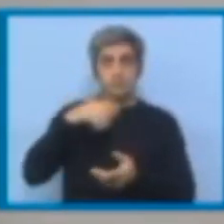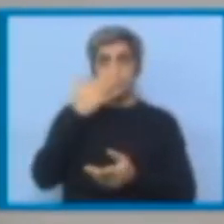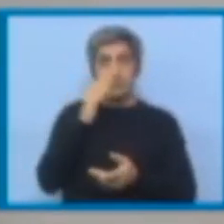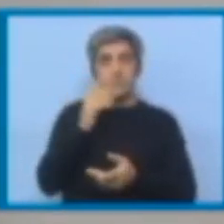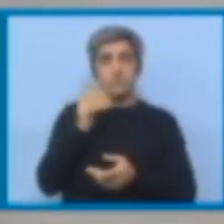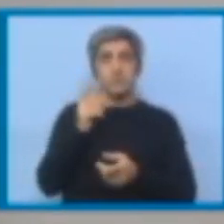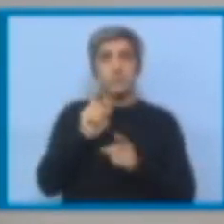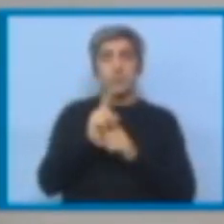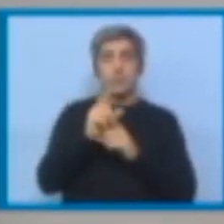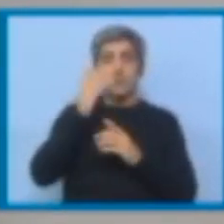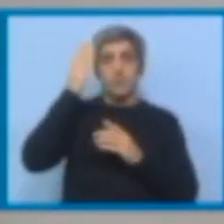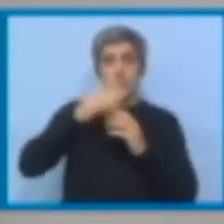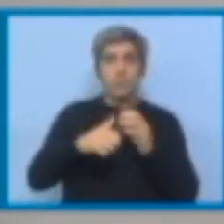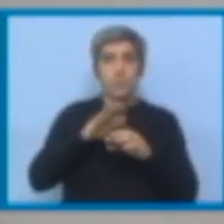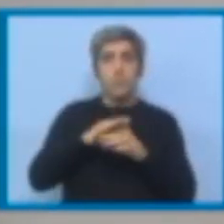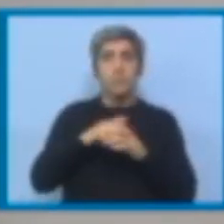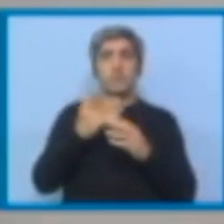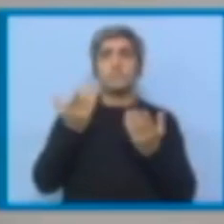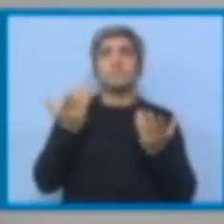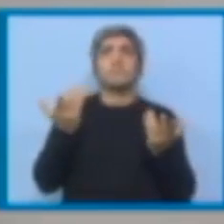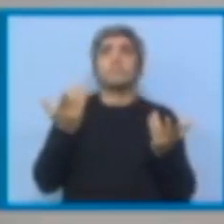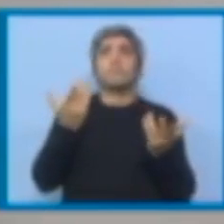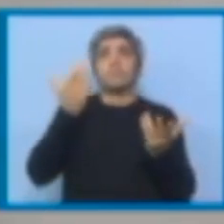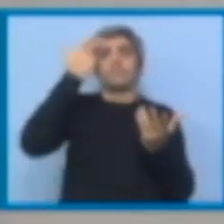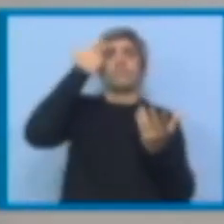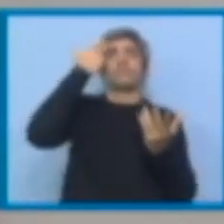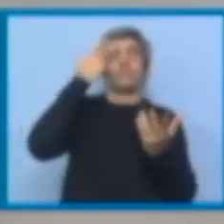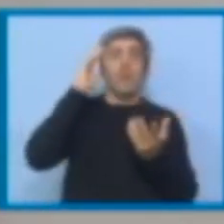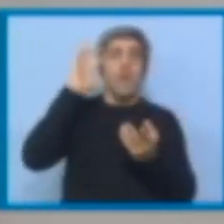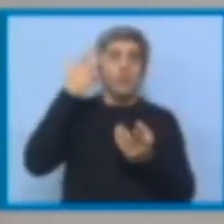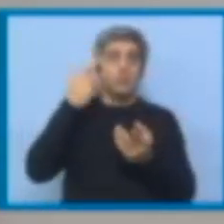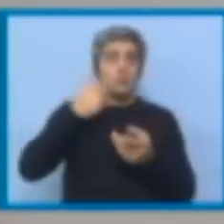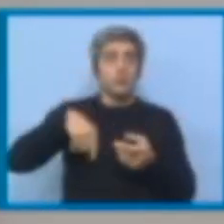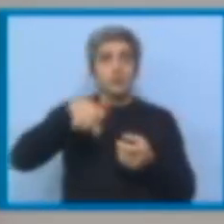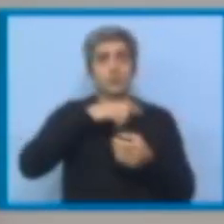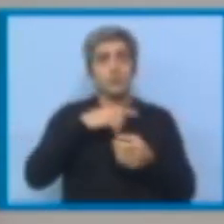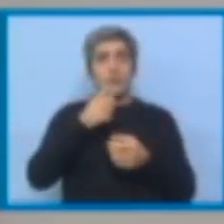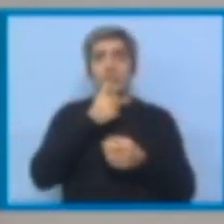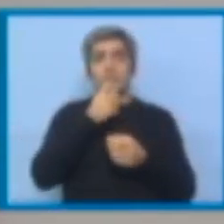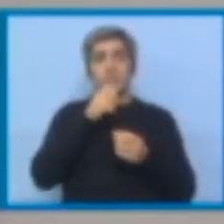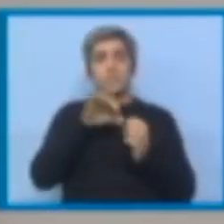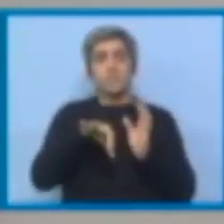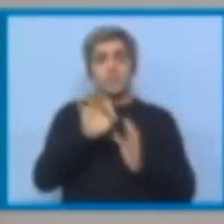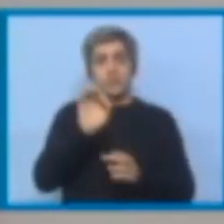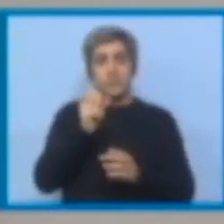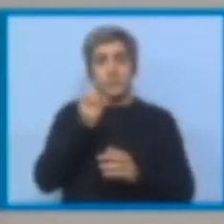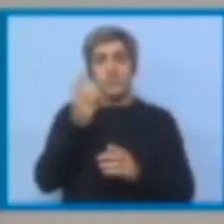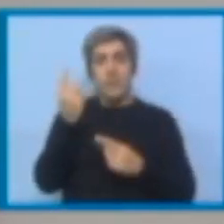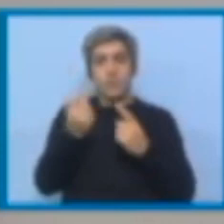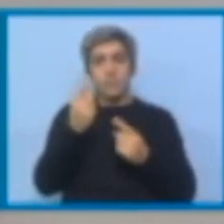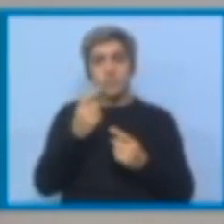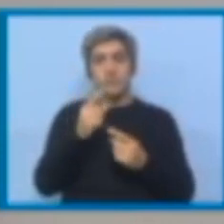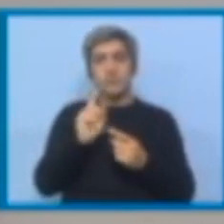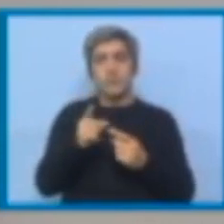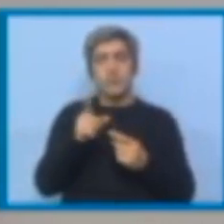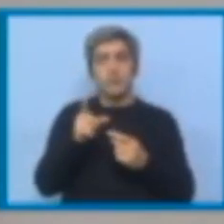foi catapultado por razão absolutamente nenhuma. E às vezes acontece que muitas decisões, ou algumas delas, tenham